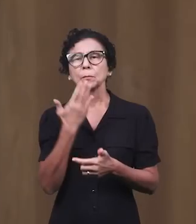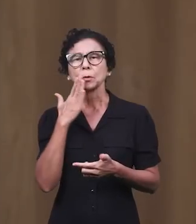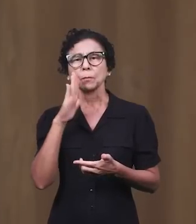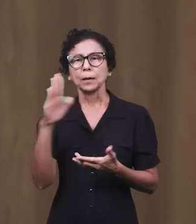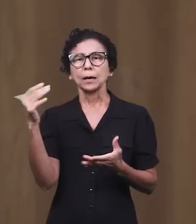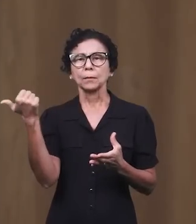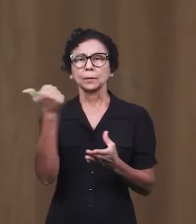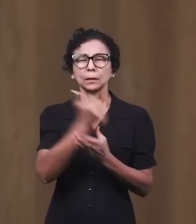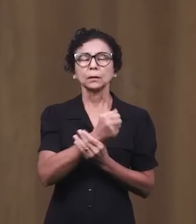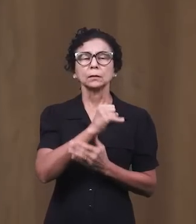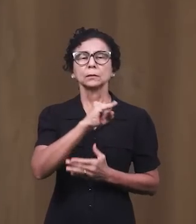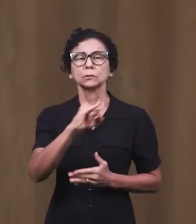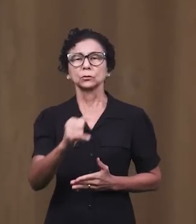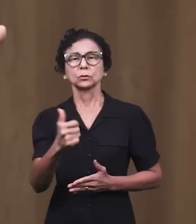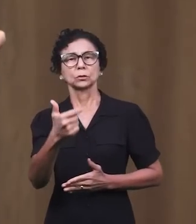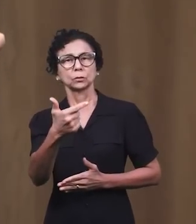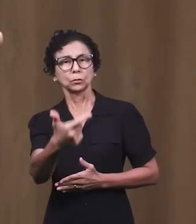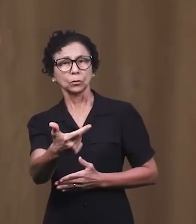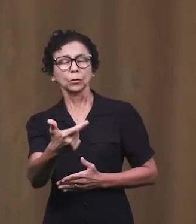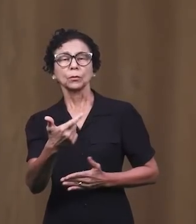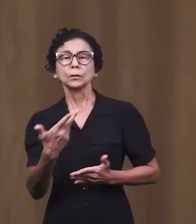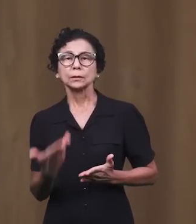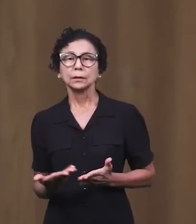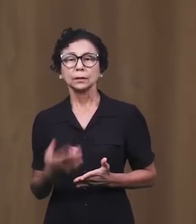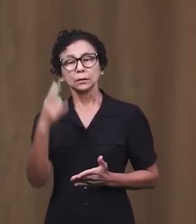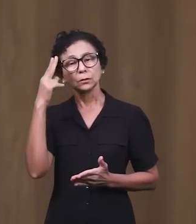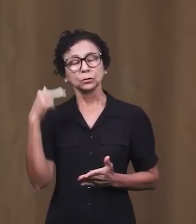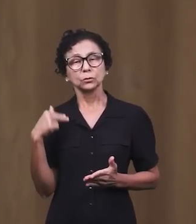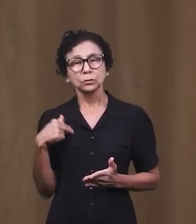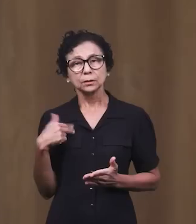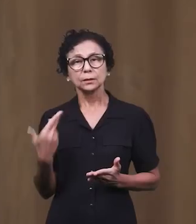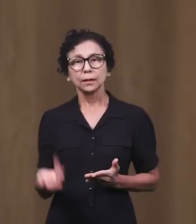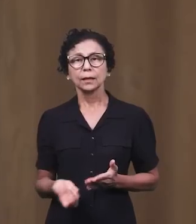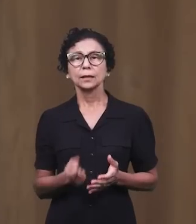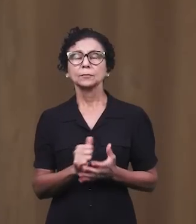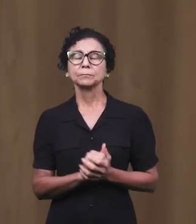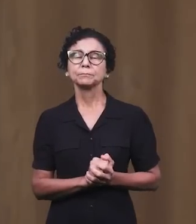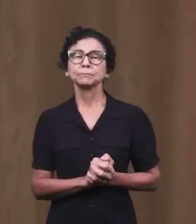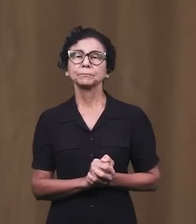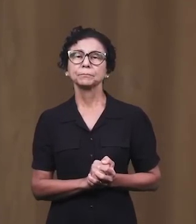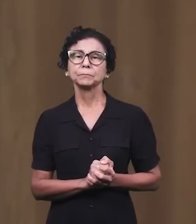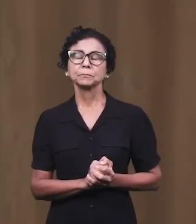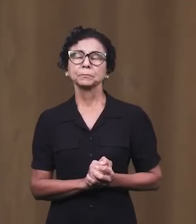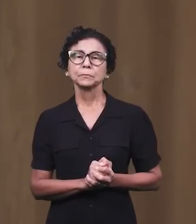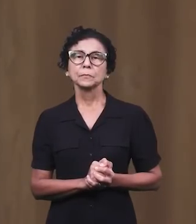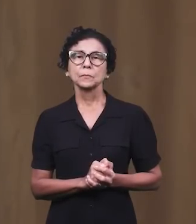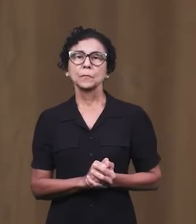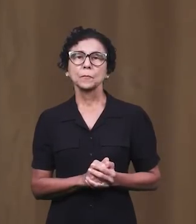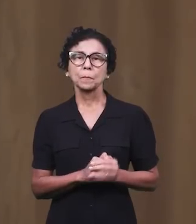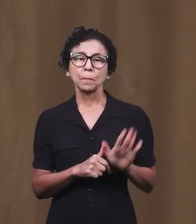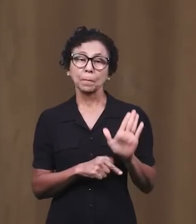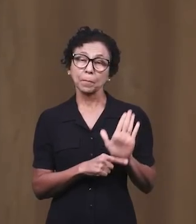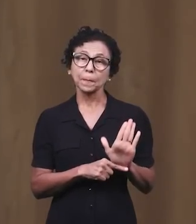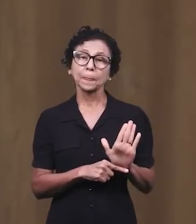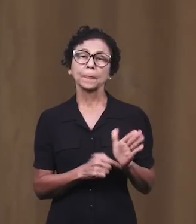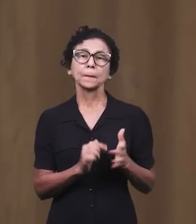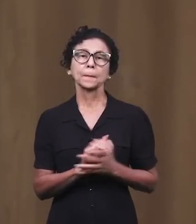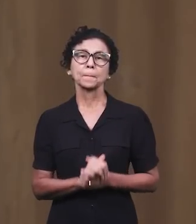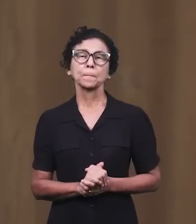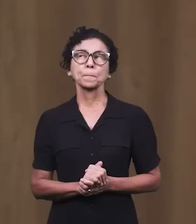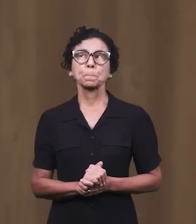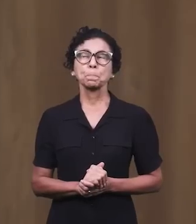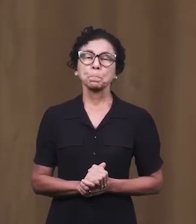José foi ali, através dessa área, uma bênção para aqueles que estavam ao seu redor. O que vai determinar se